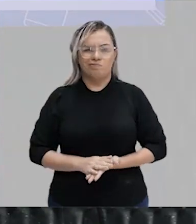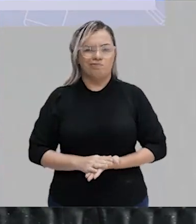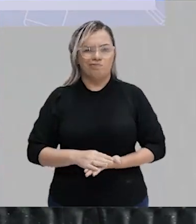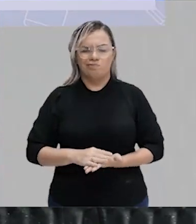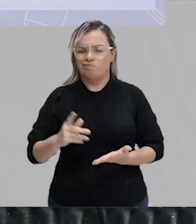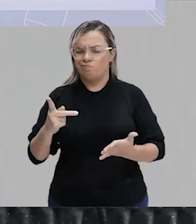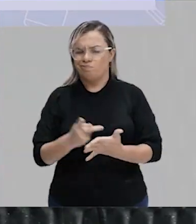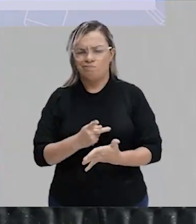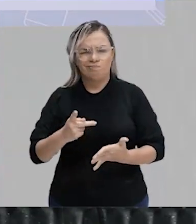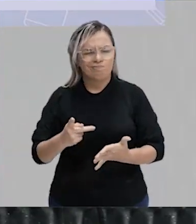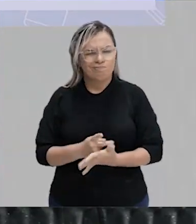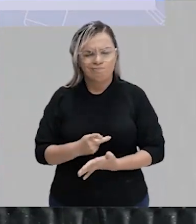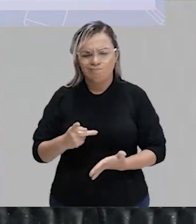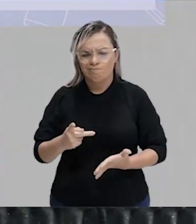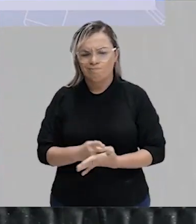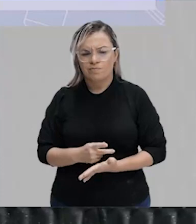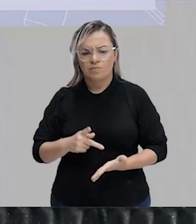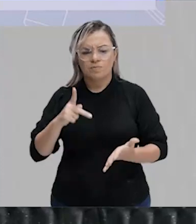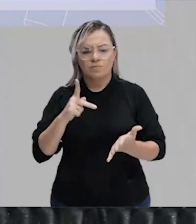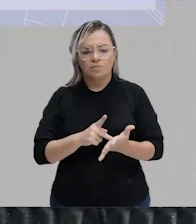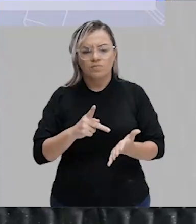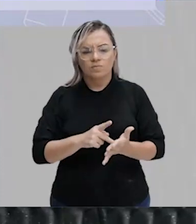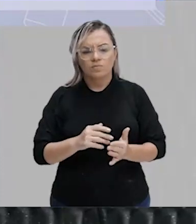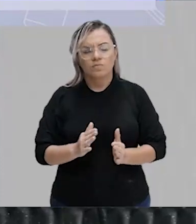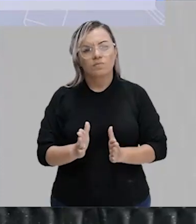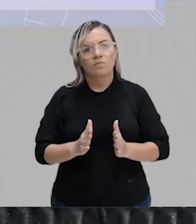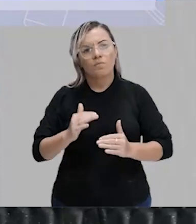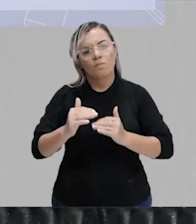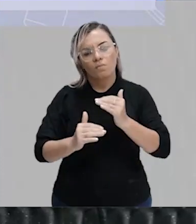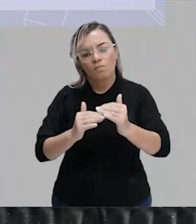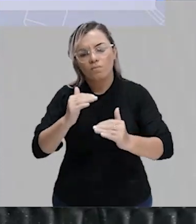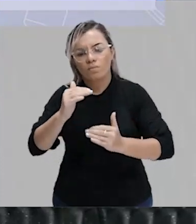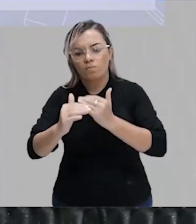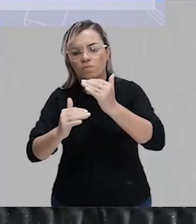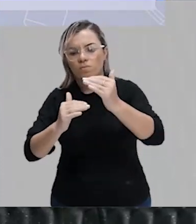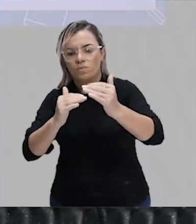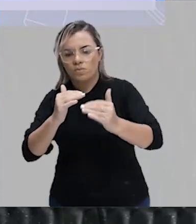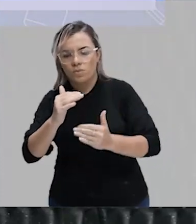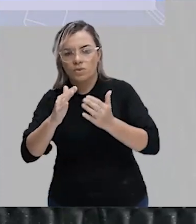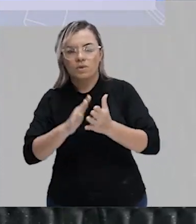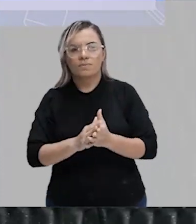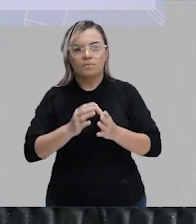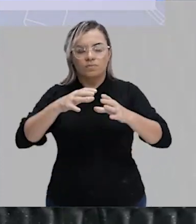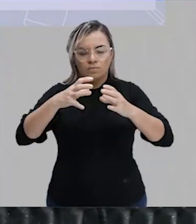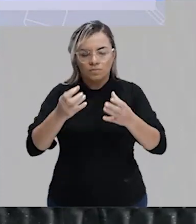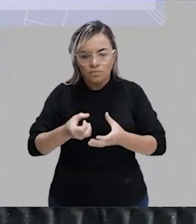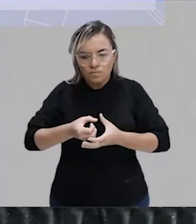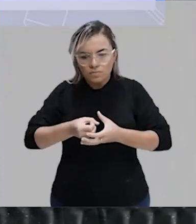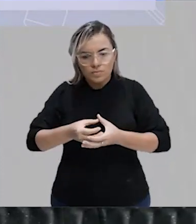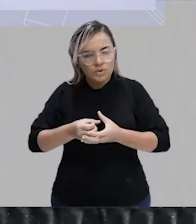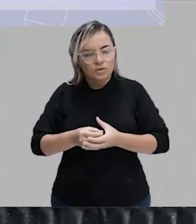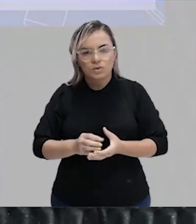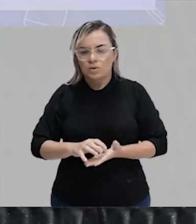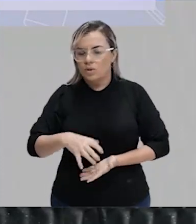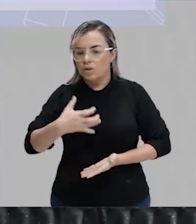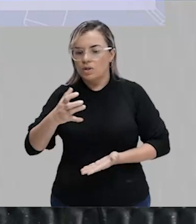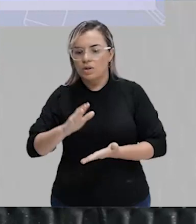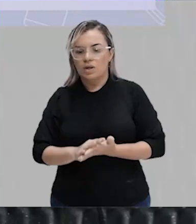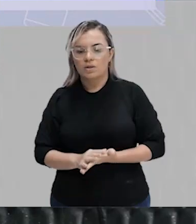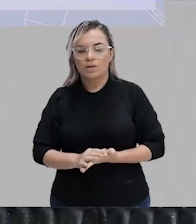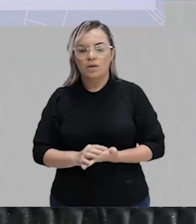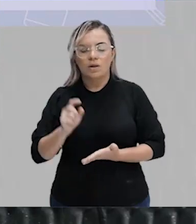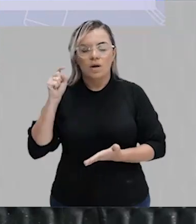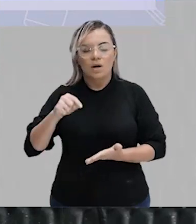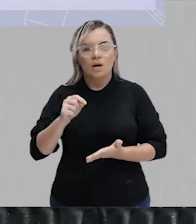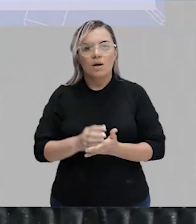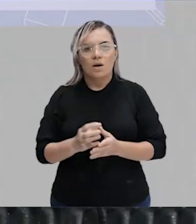pessoal? Na verdade, durante o desenvolvimento embrionário, vai acontecer somente mitoses, tá? As células